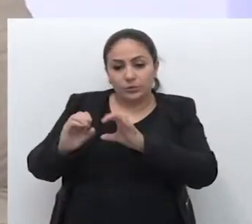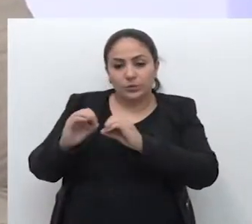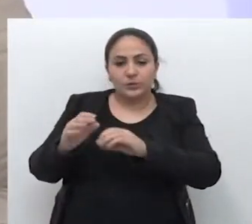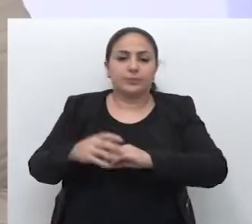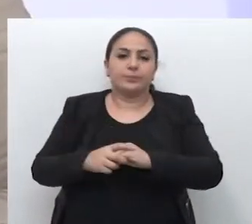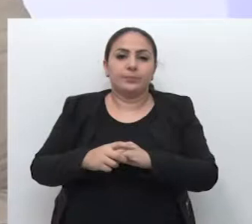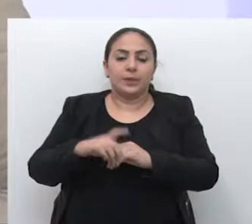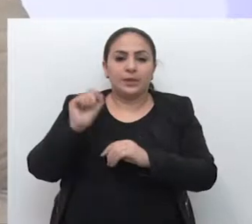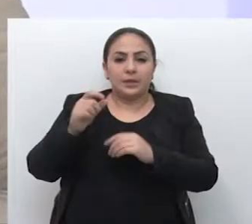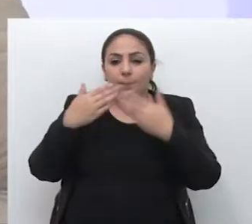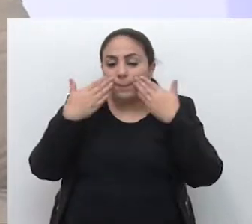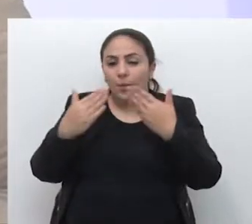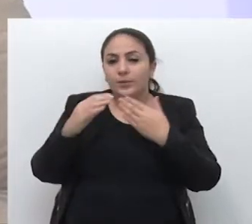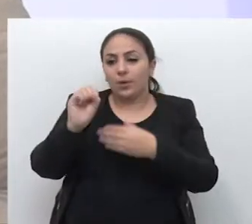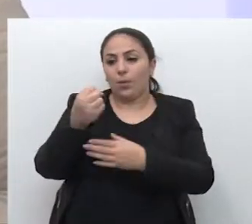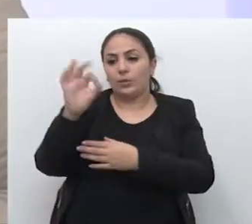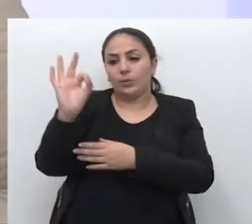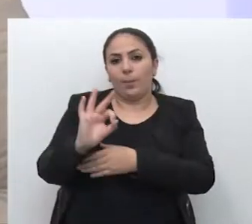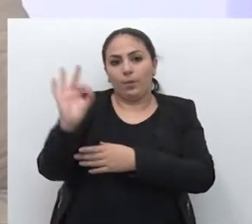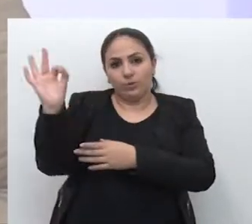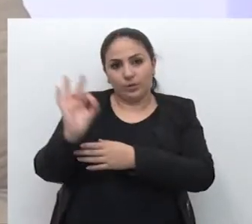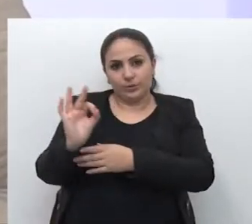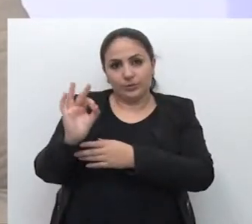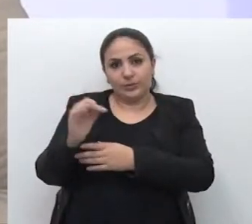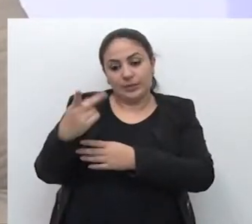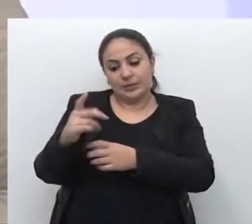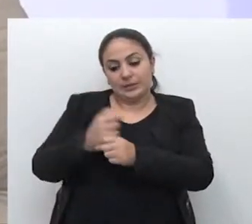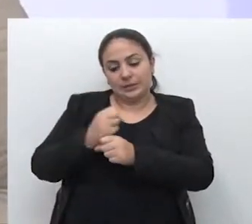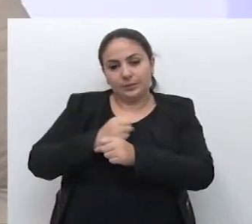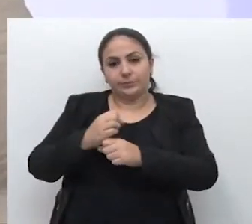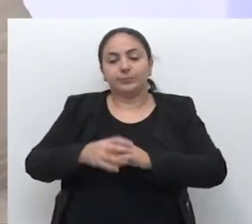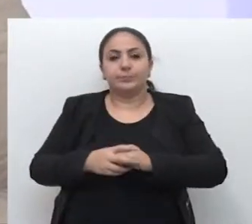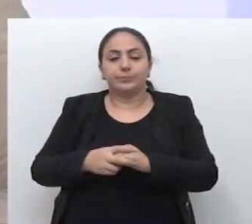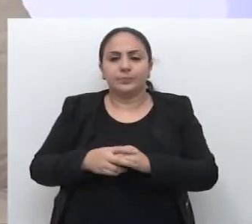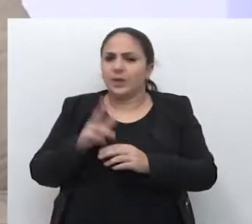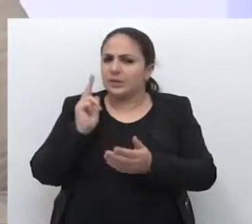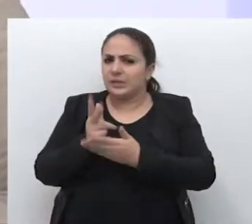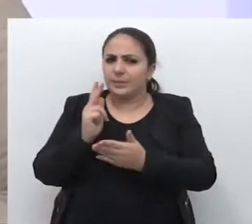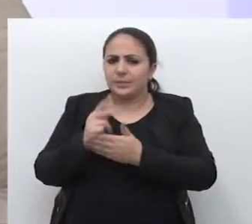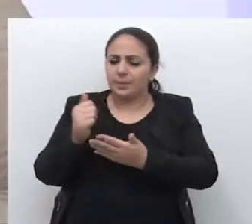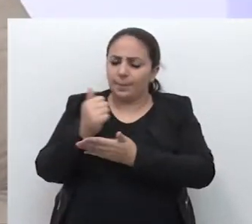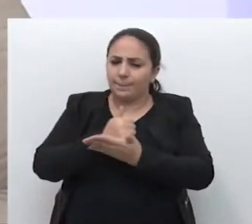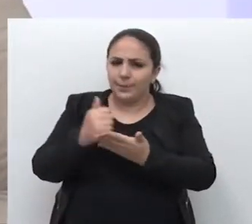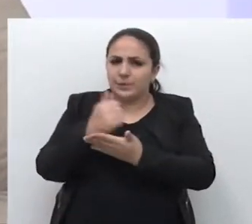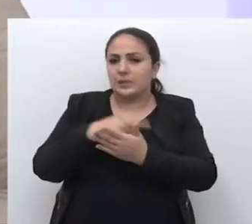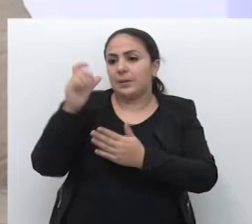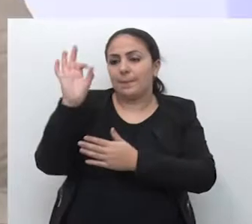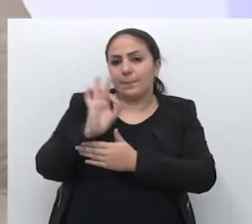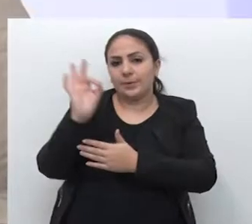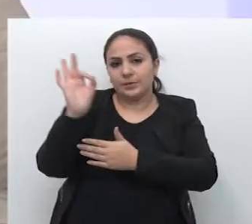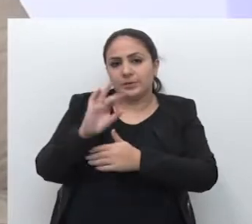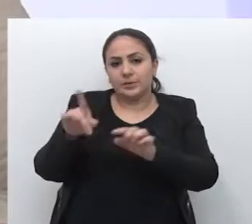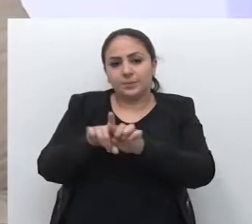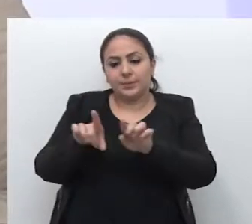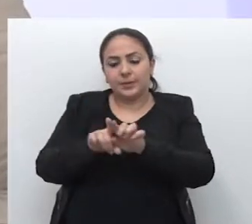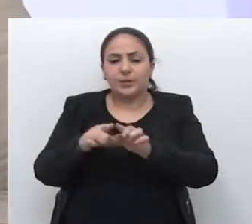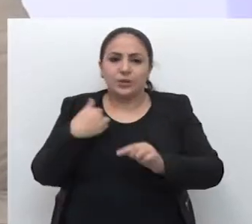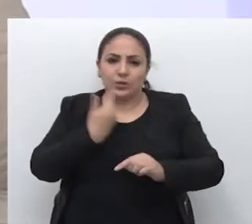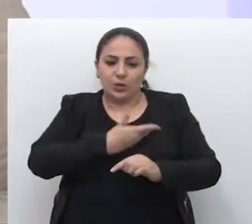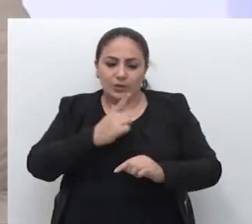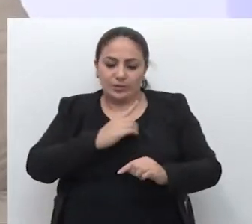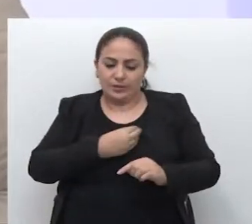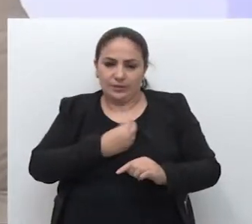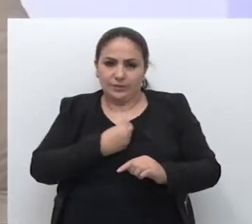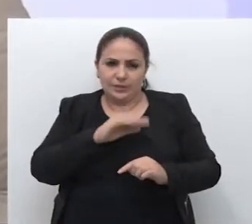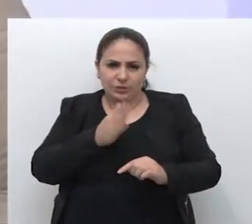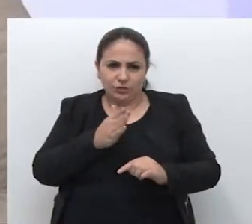plano municipal de educação para o trânsito que aborda 8 projetos este ano, né, sempre baseado em estatísticas, né,